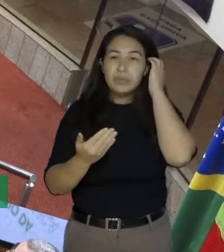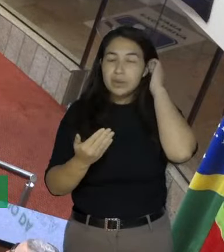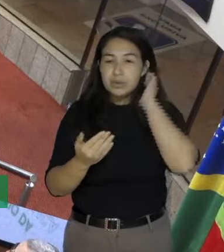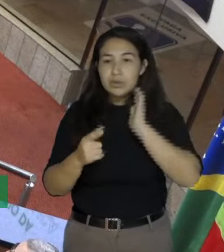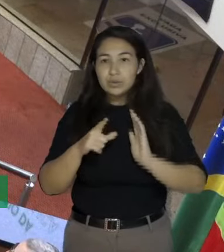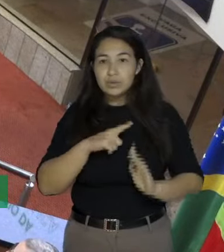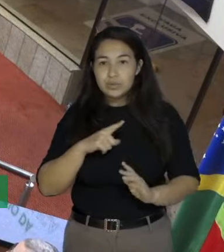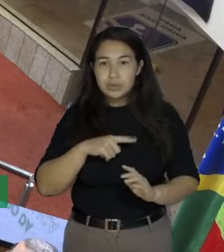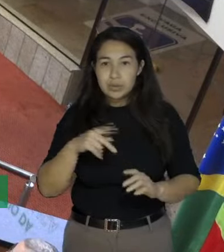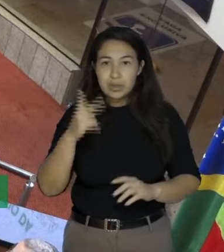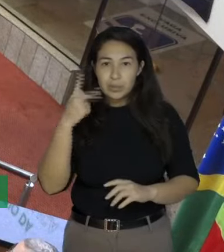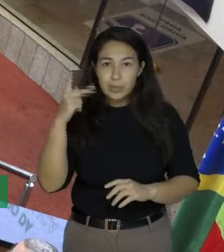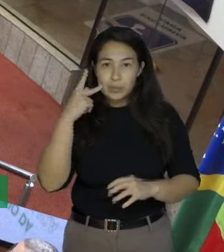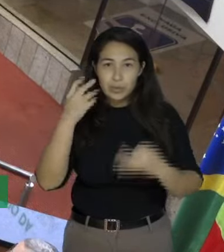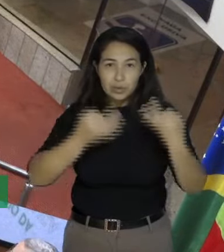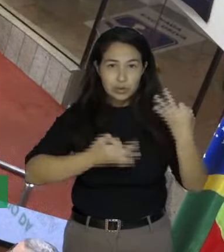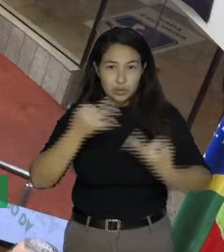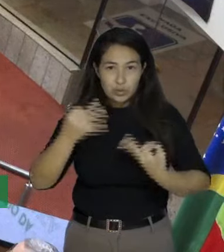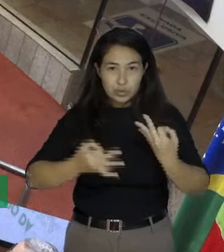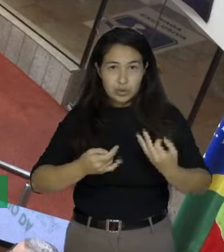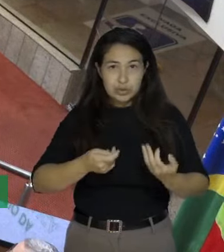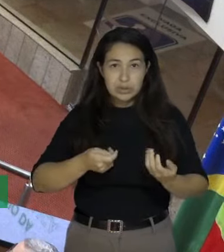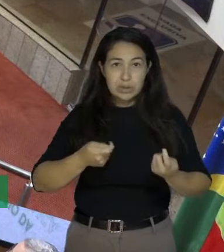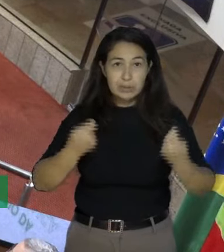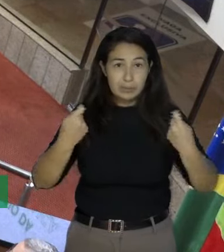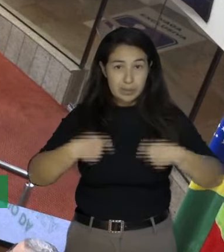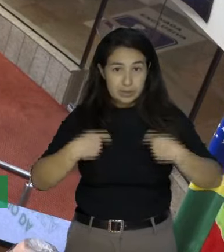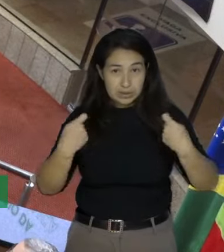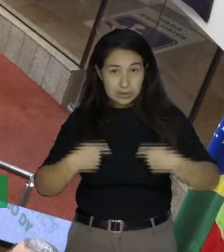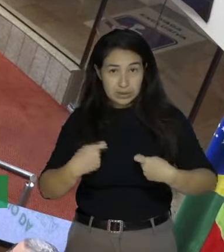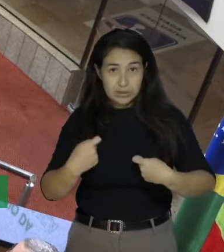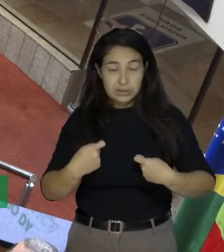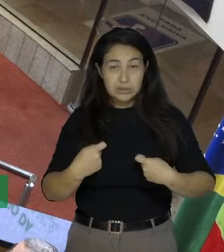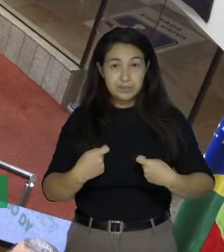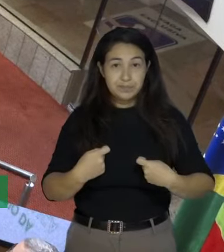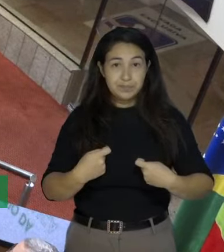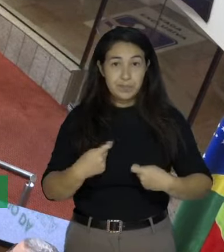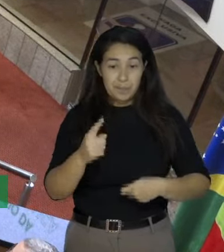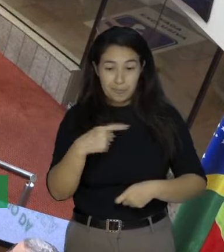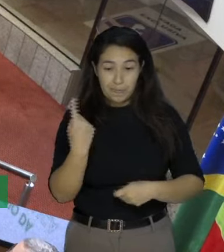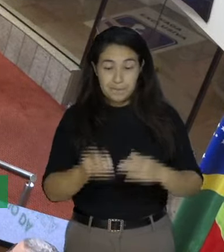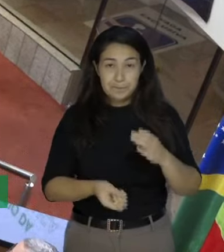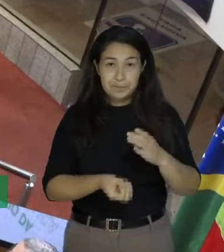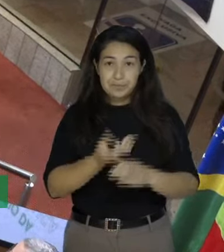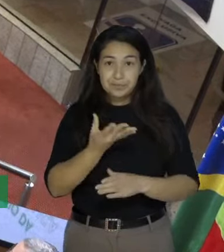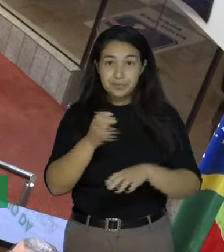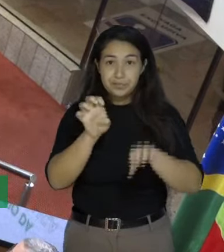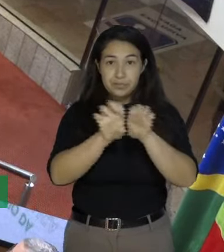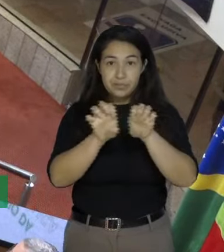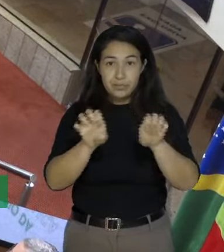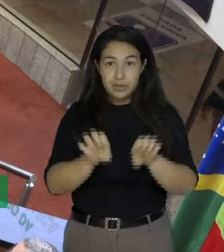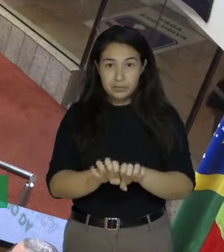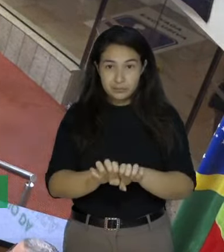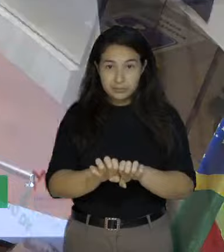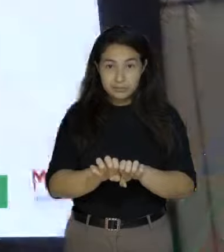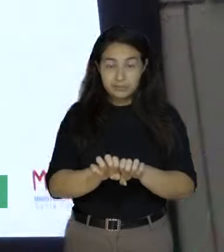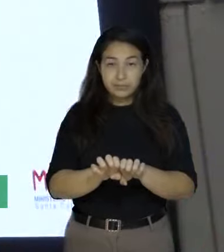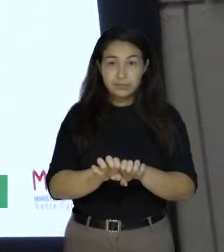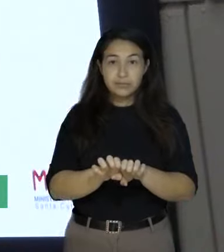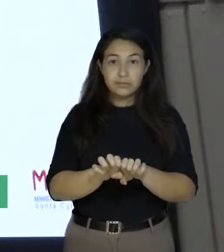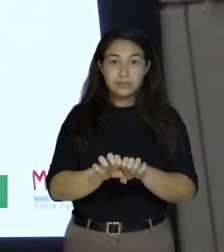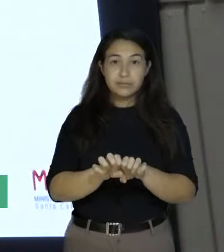para o motorista de Justiça exigiu Deputado Mauro de Natal nós criarmos uma estrutura específica para receber